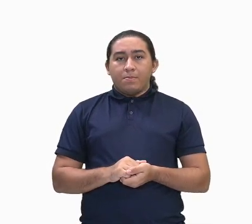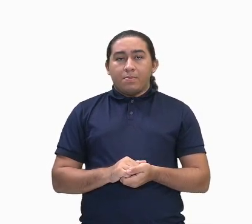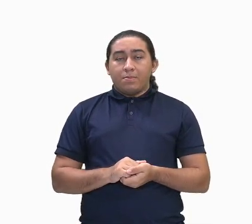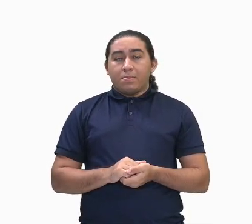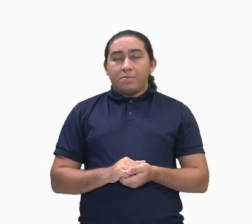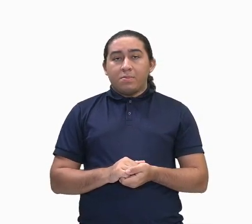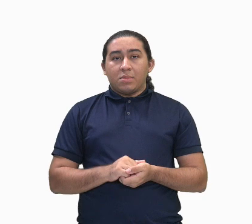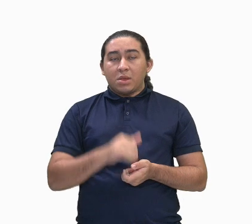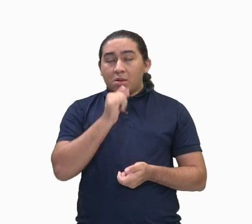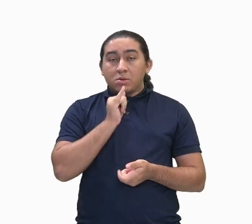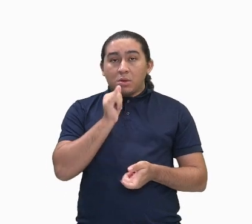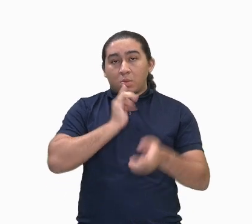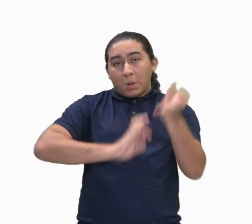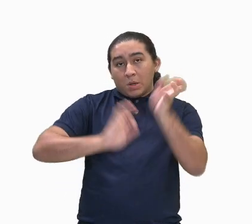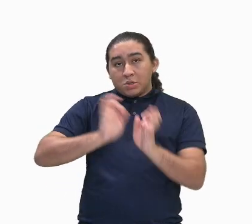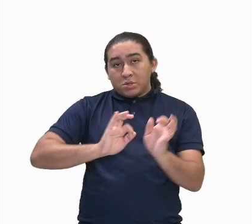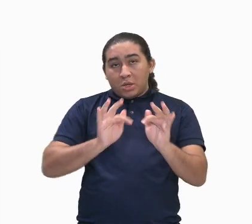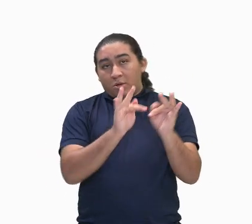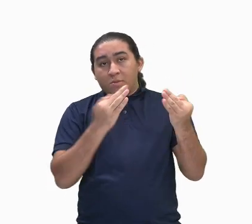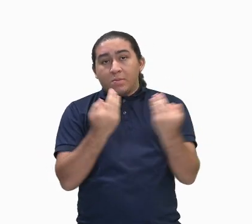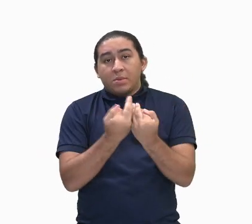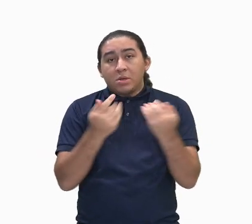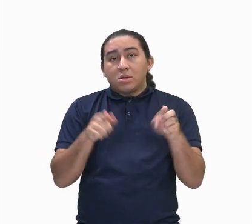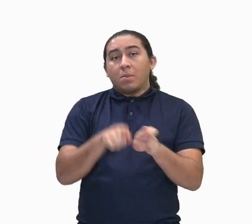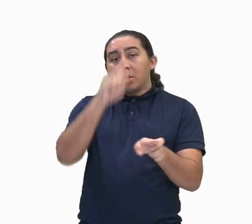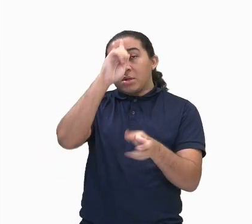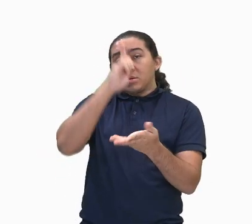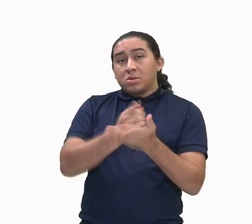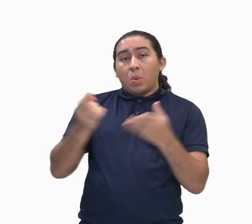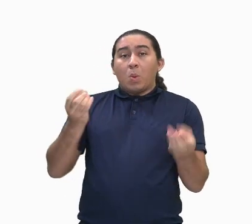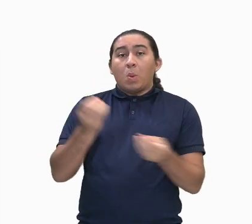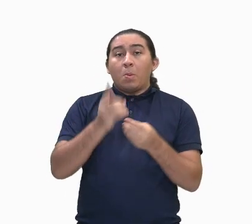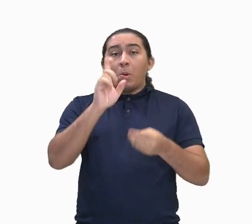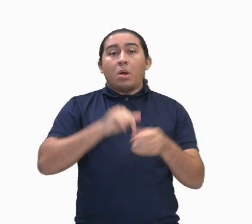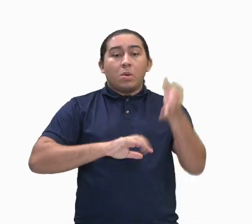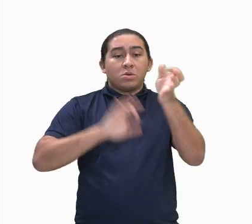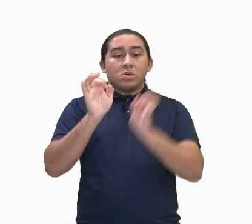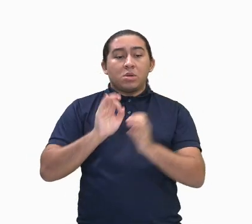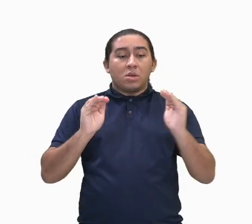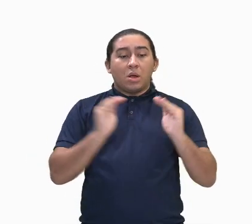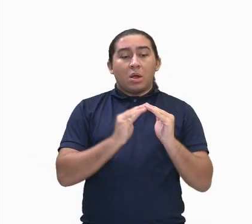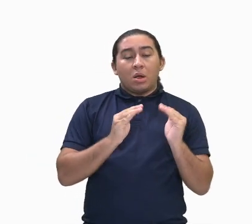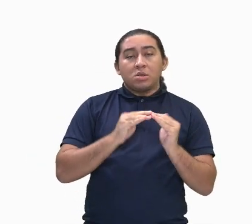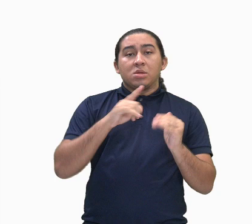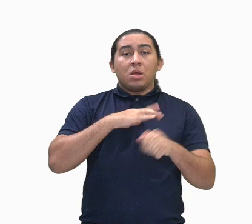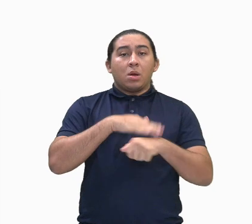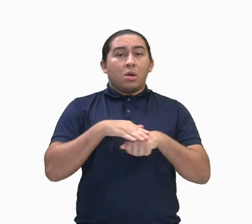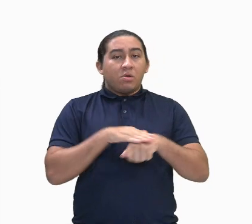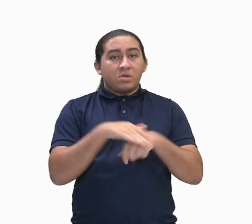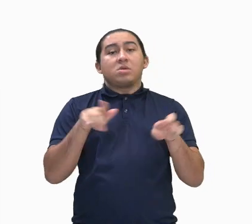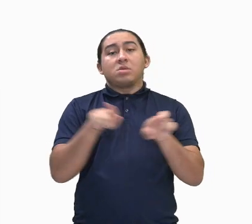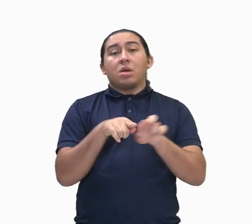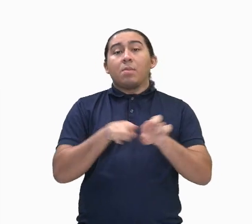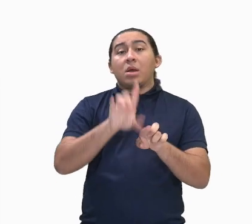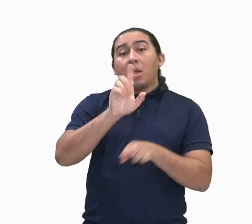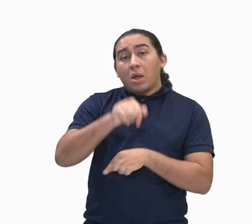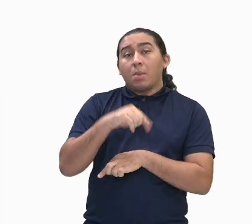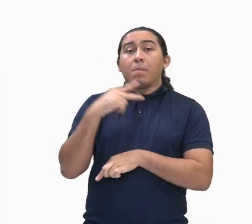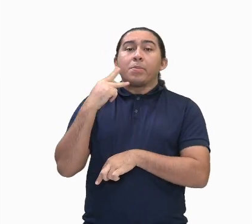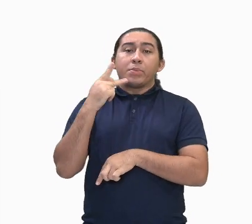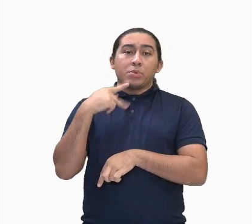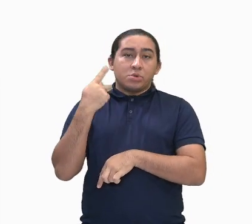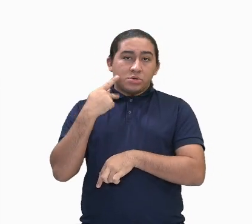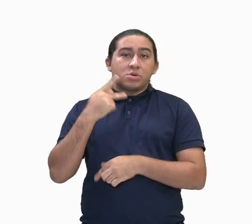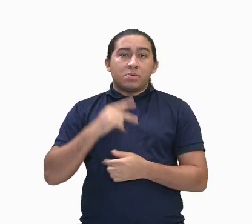isso ou aquilo, decidir como vai ser a organização da casa através da conversa. Isso também é fazer política. Se